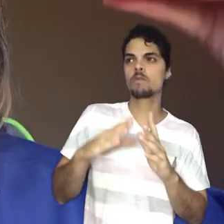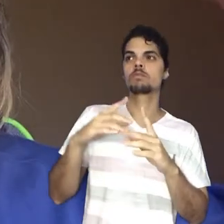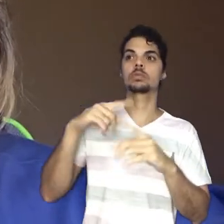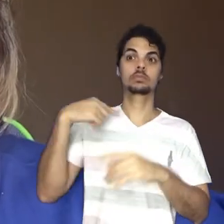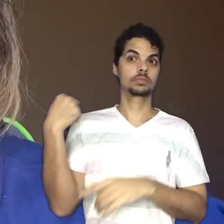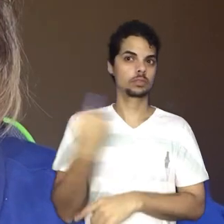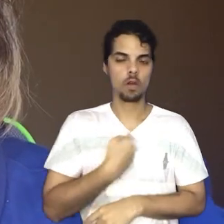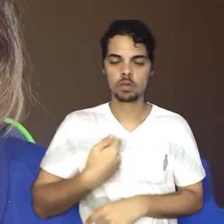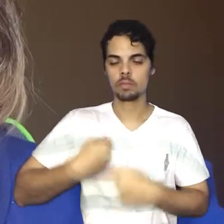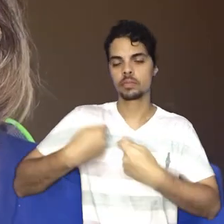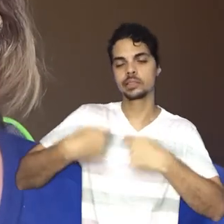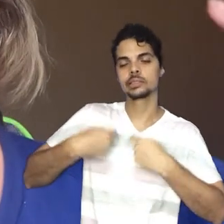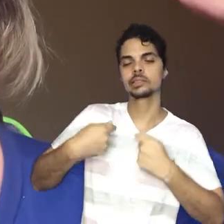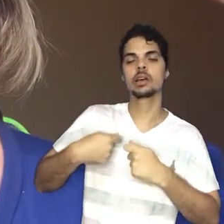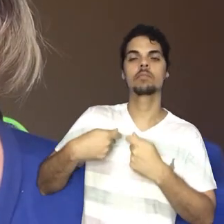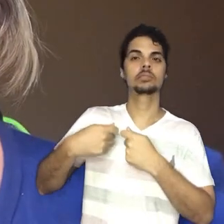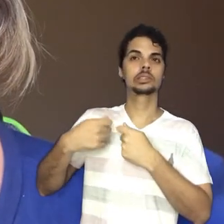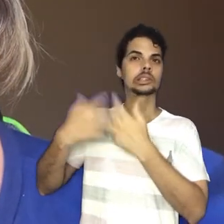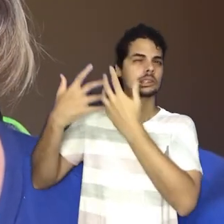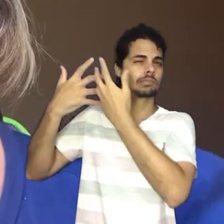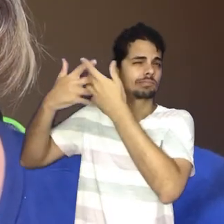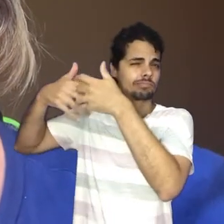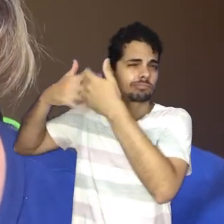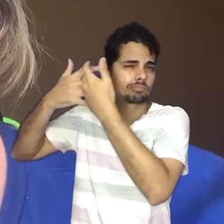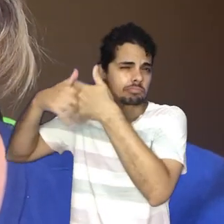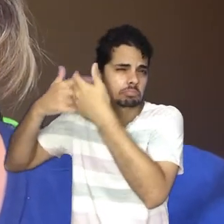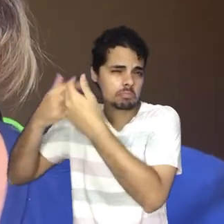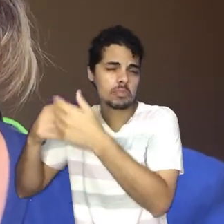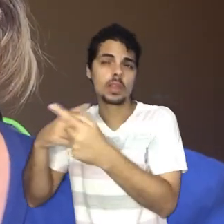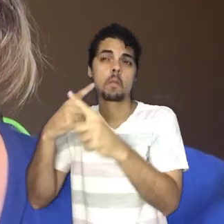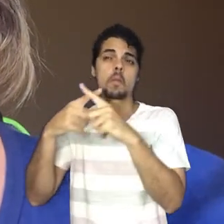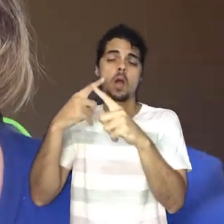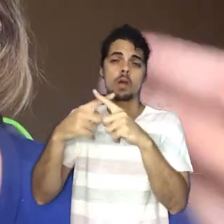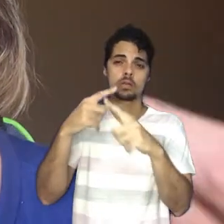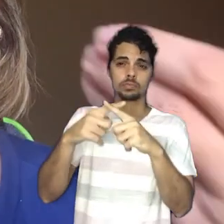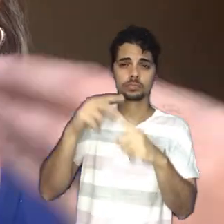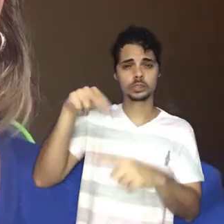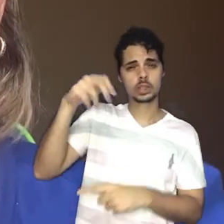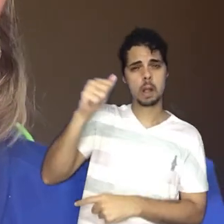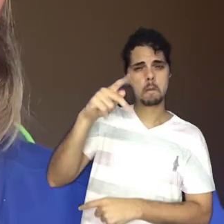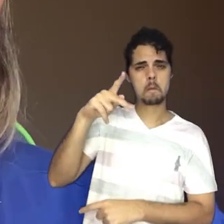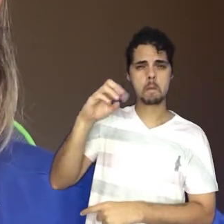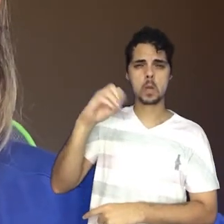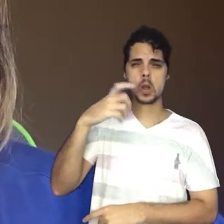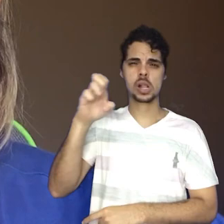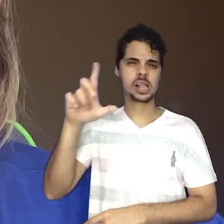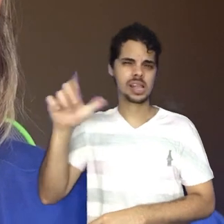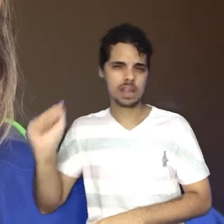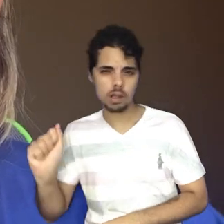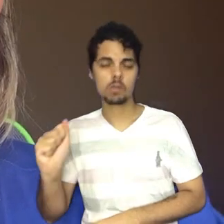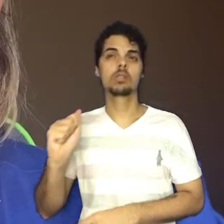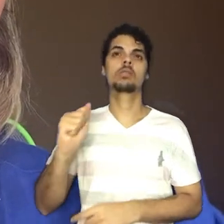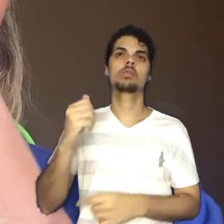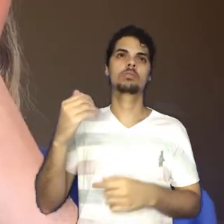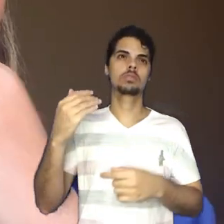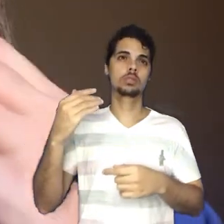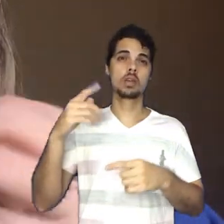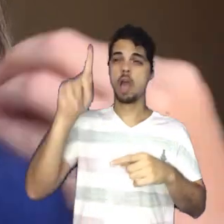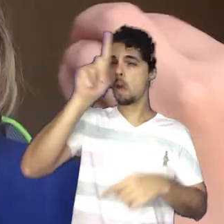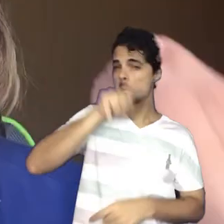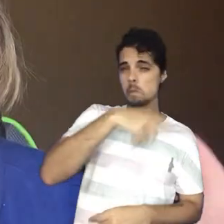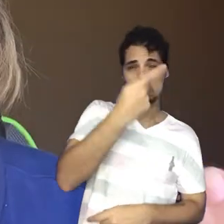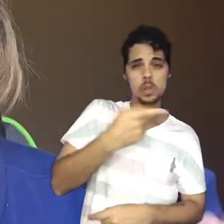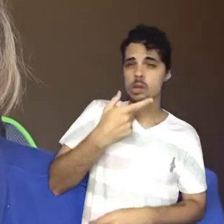começa a fazer uma retrospectiva com a questão do bloqueio continental imposto por Napoleão Bonaparte